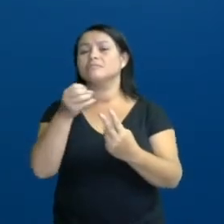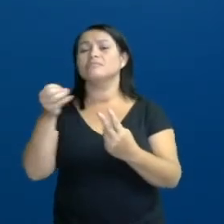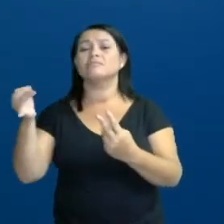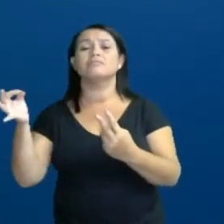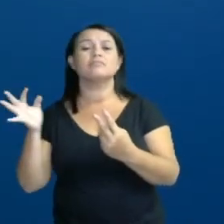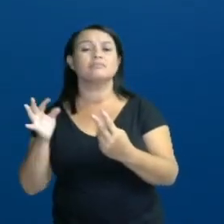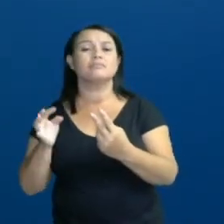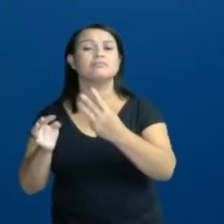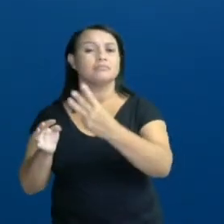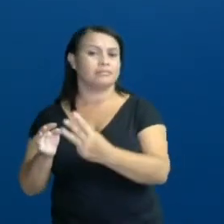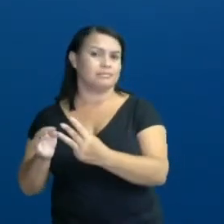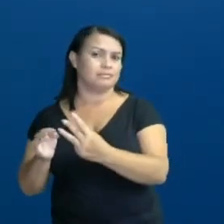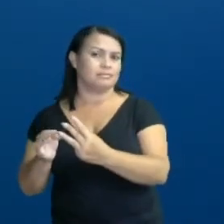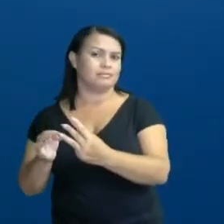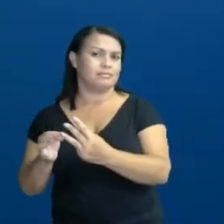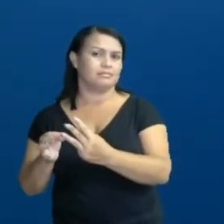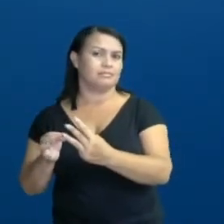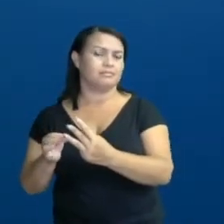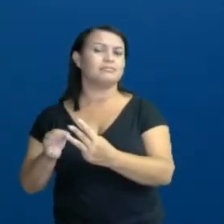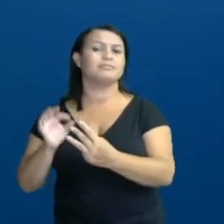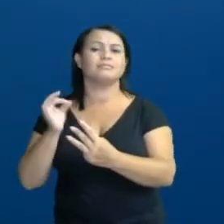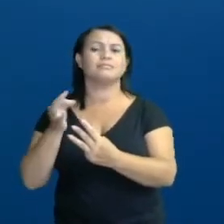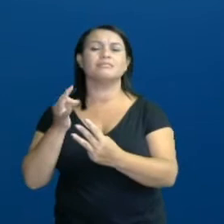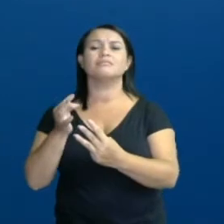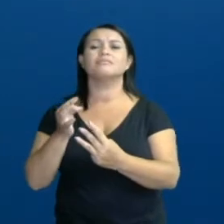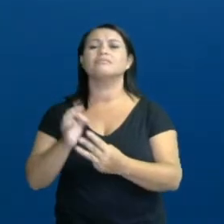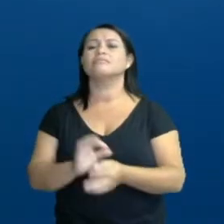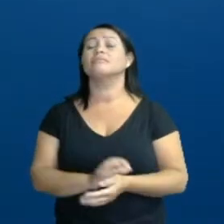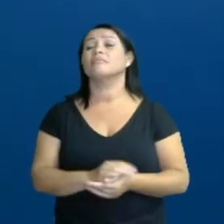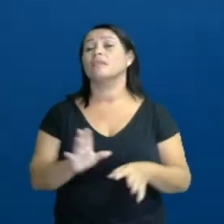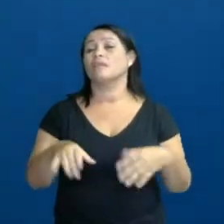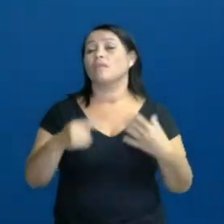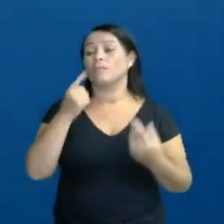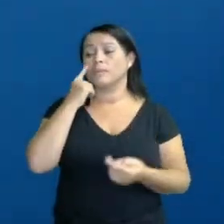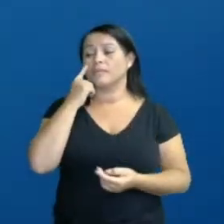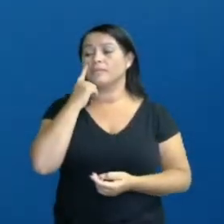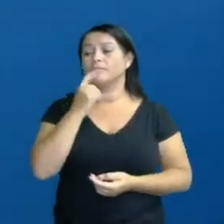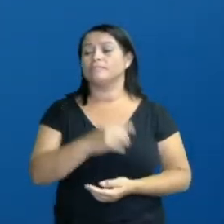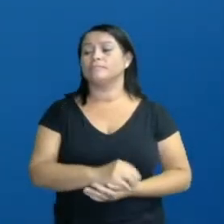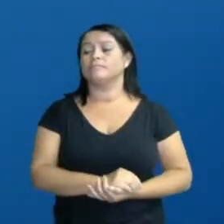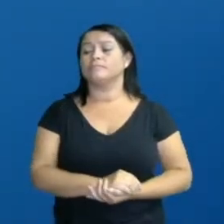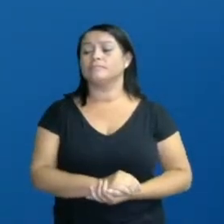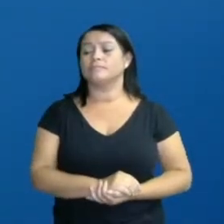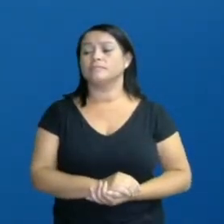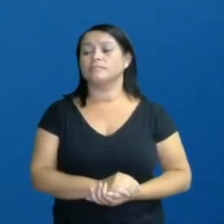1000 tem quantos zeros? 3, não é isso? Então, ó, observa.